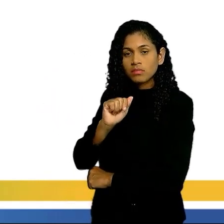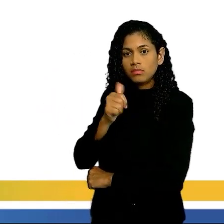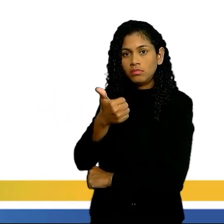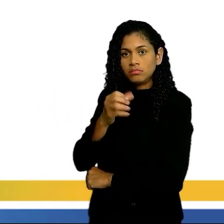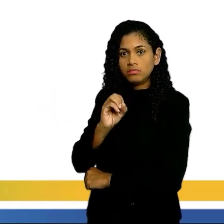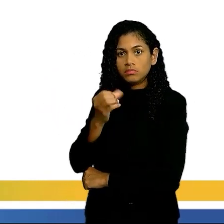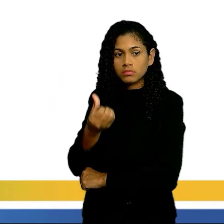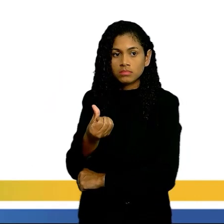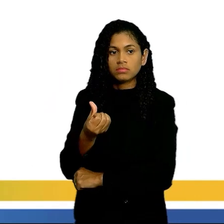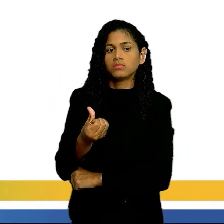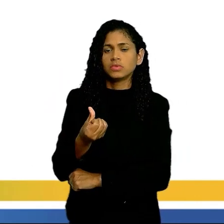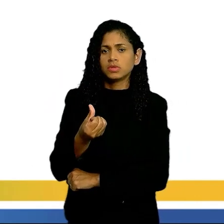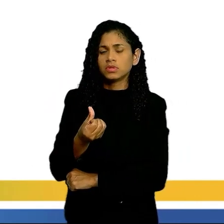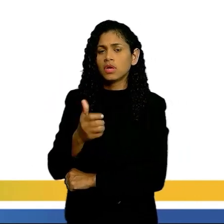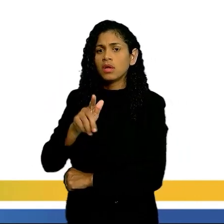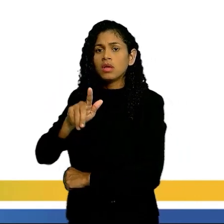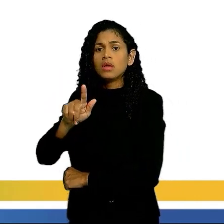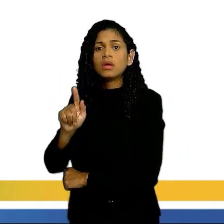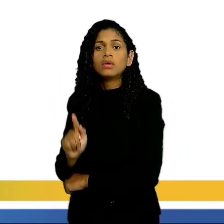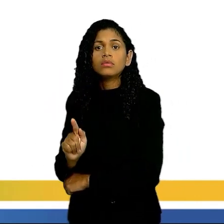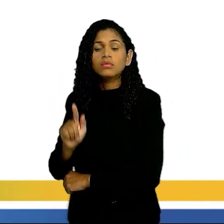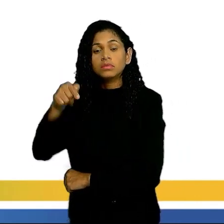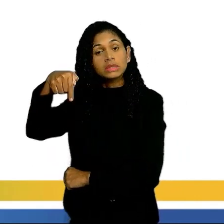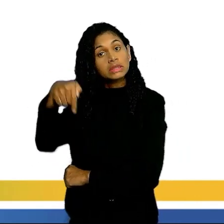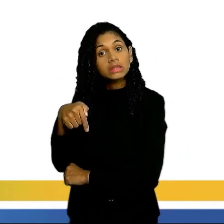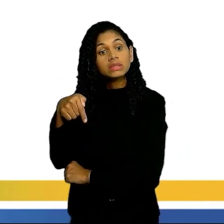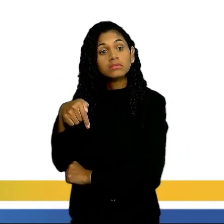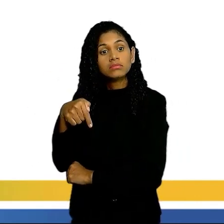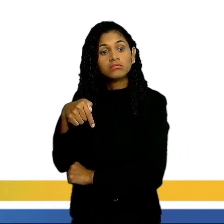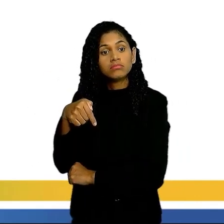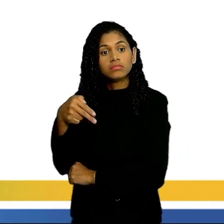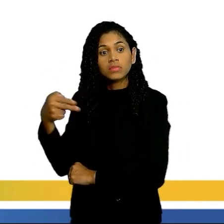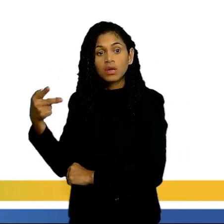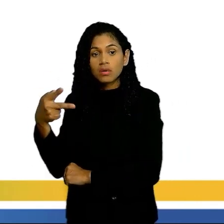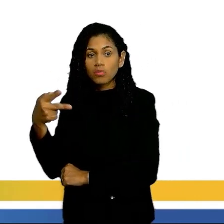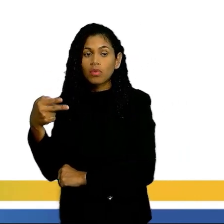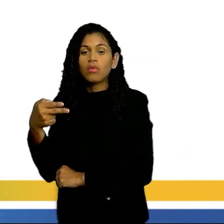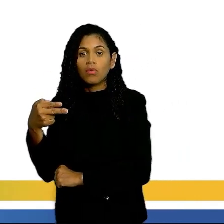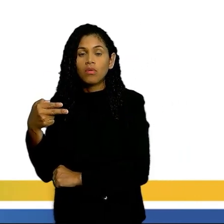3.106 quilates é igual a quanto? Né? É